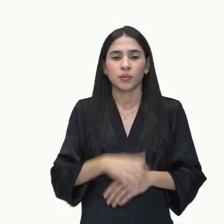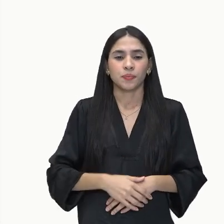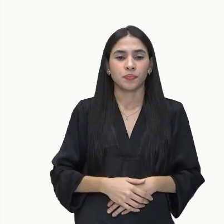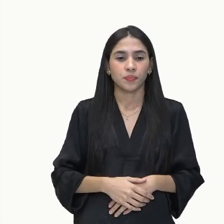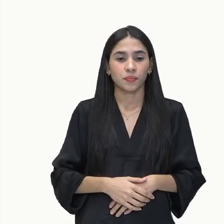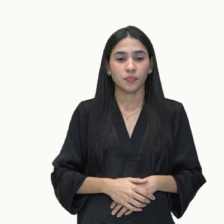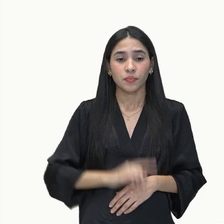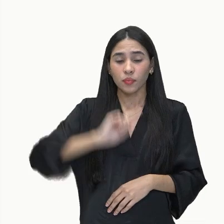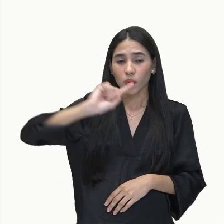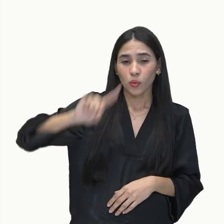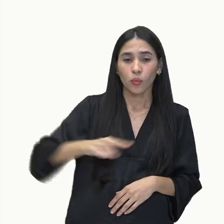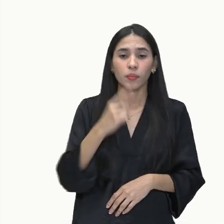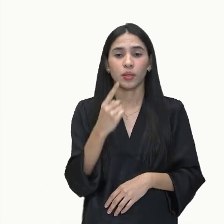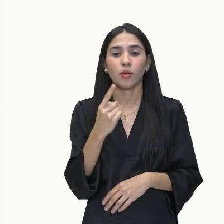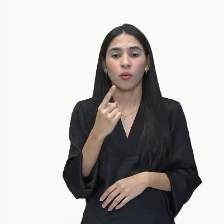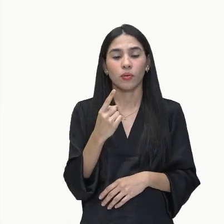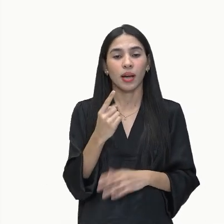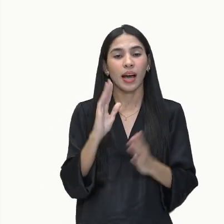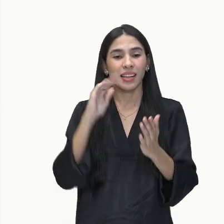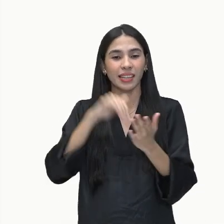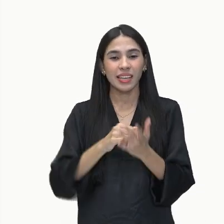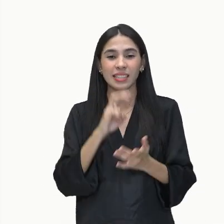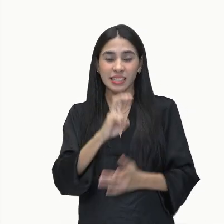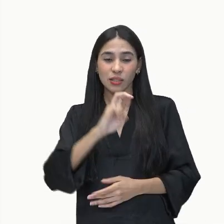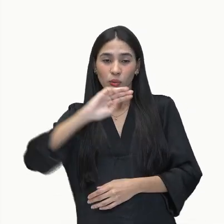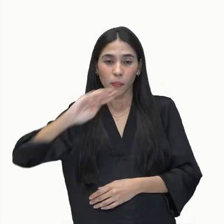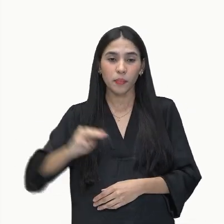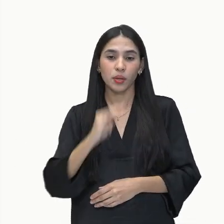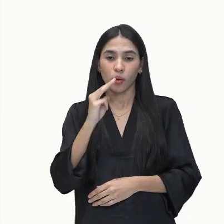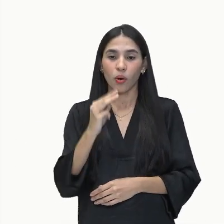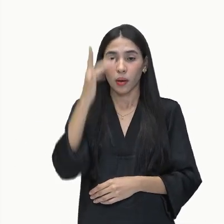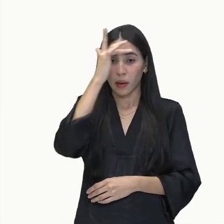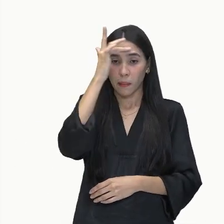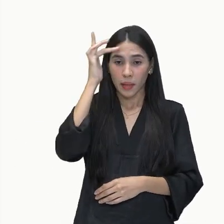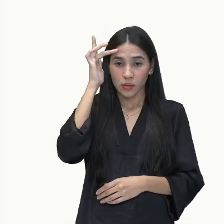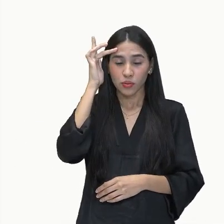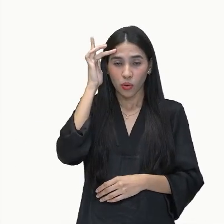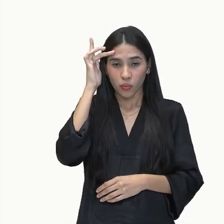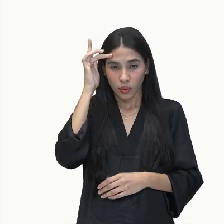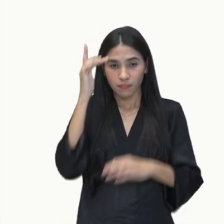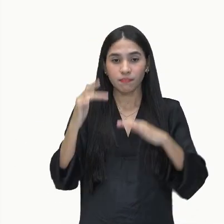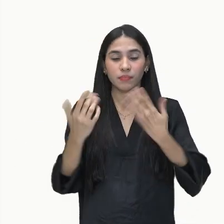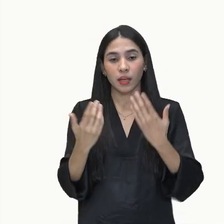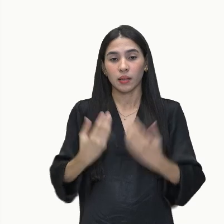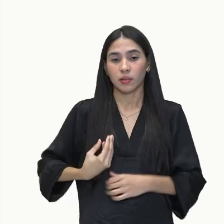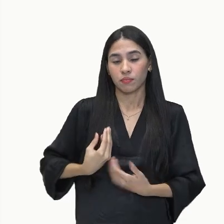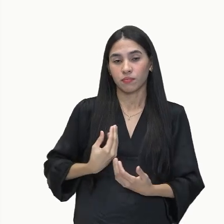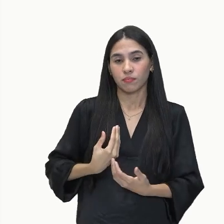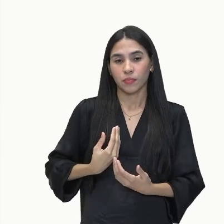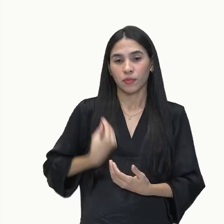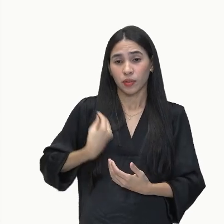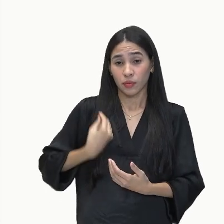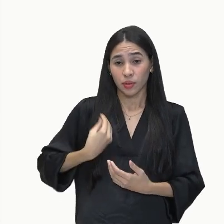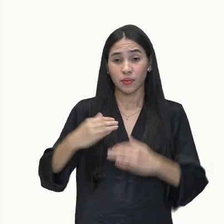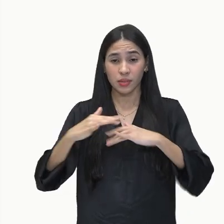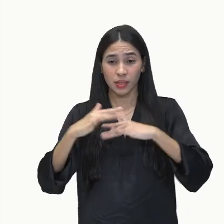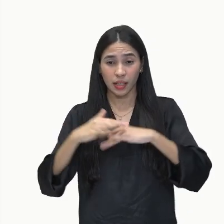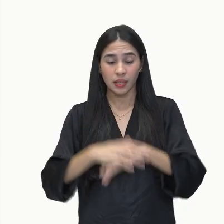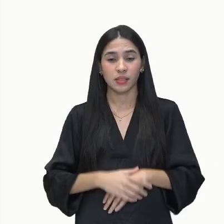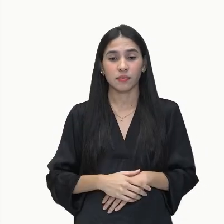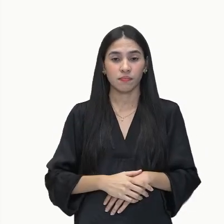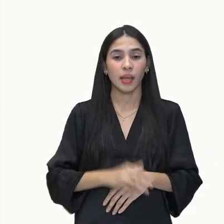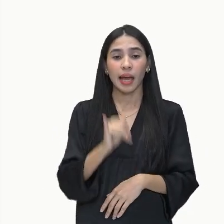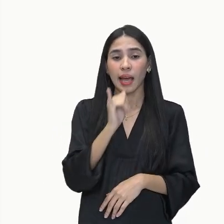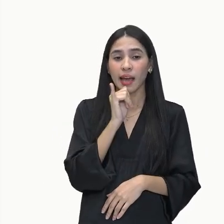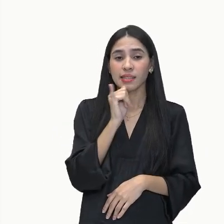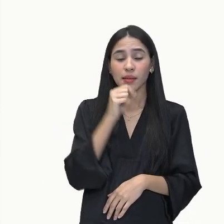1 milhão a 5 milhões de pessoas, né, concentrada aí nas áreas urbanas. Por exemplo, aqui em Manaus, a gente vai ver a cor